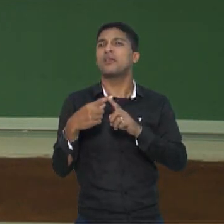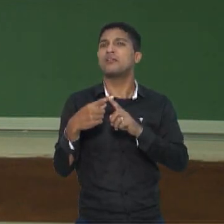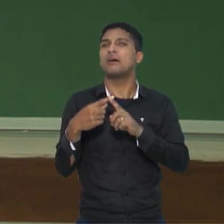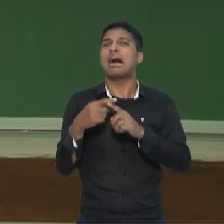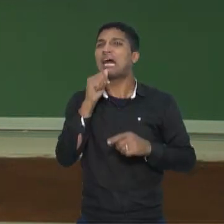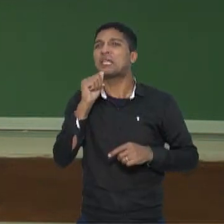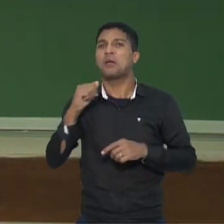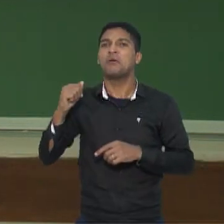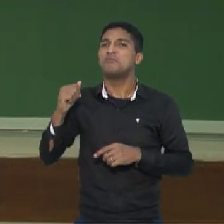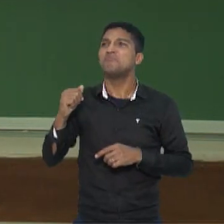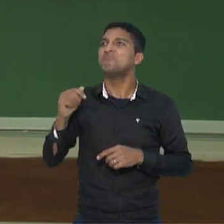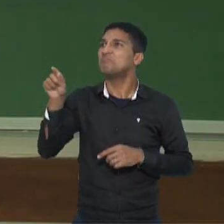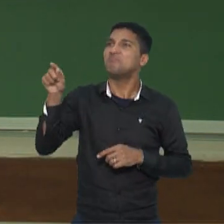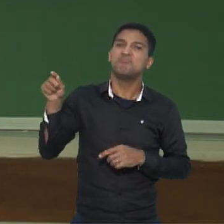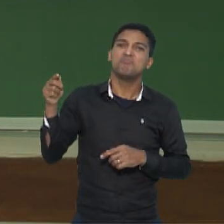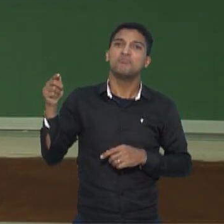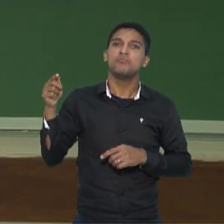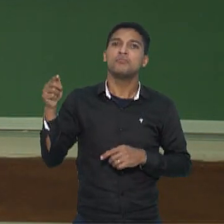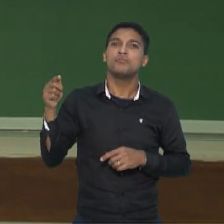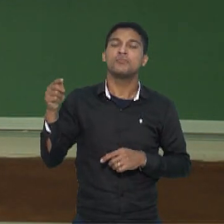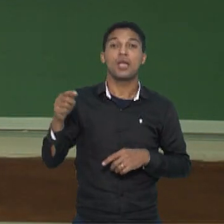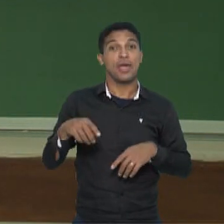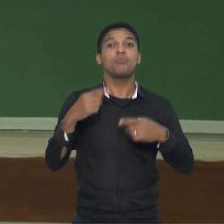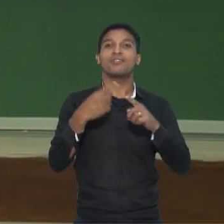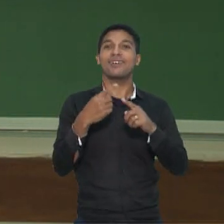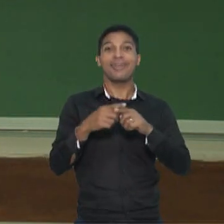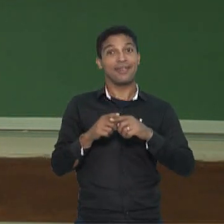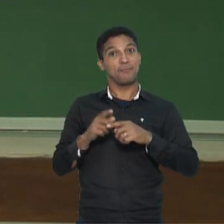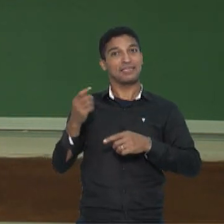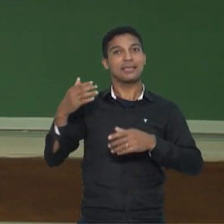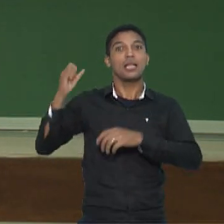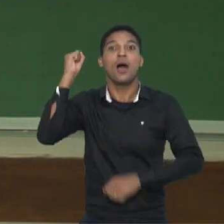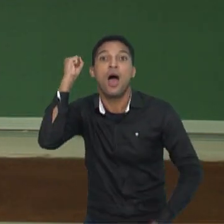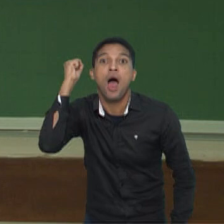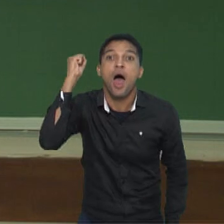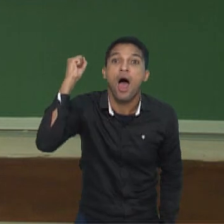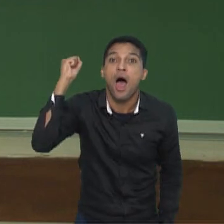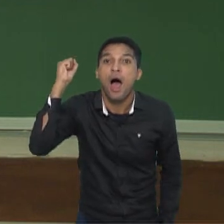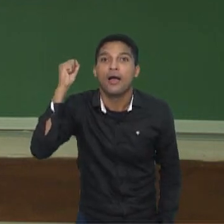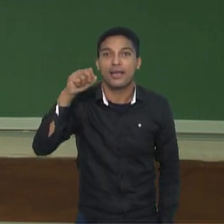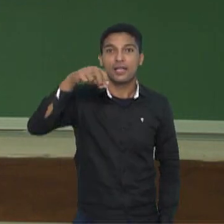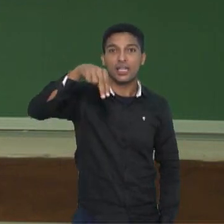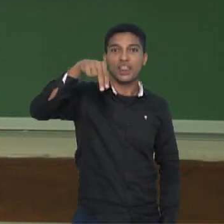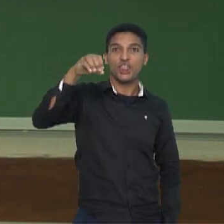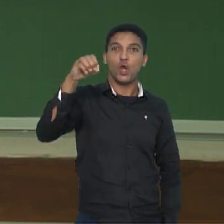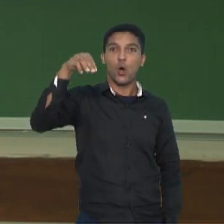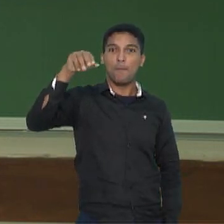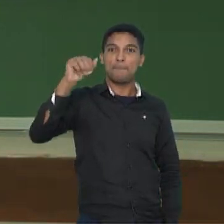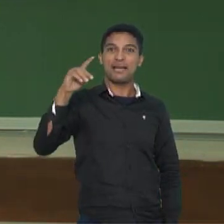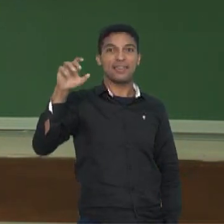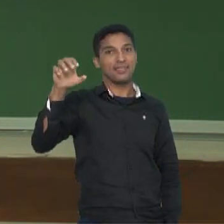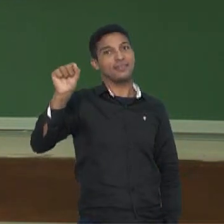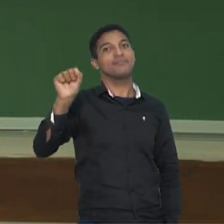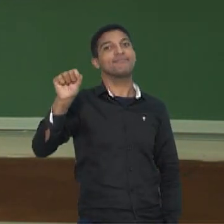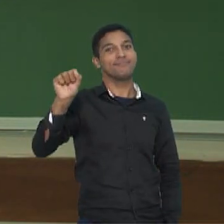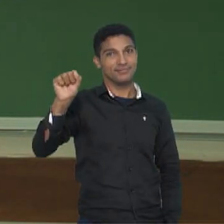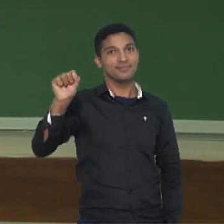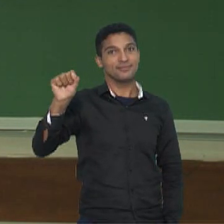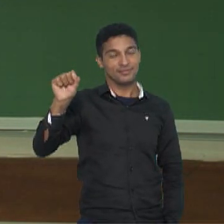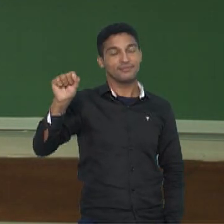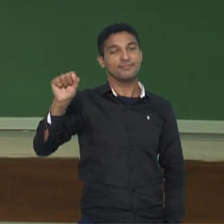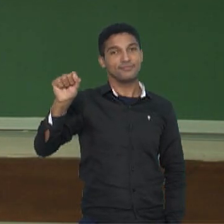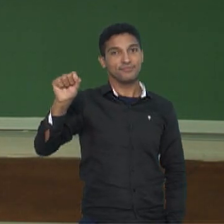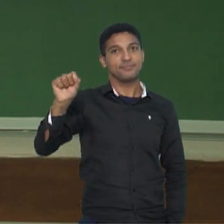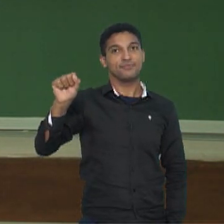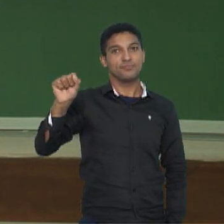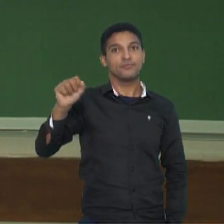provocações. A palavra ser nômade é para que você pense, por que há tão pouco tempo nós